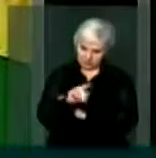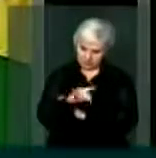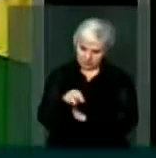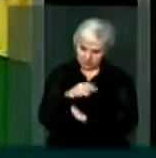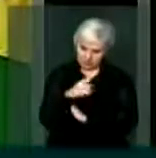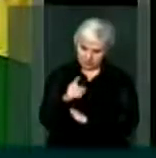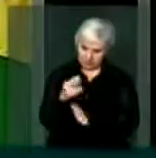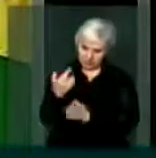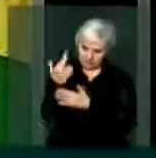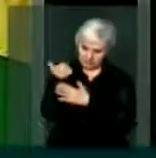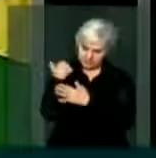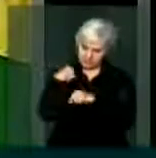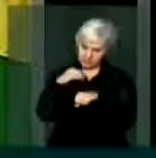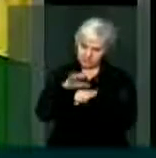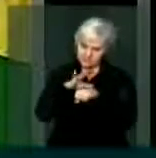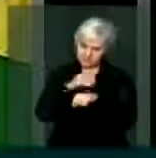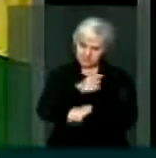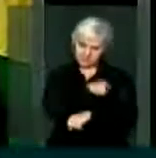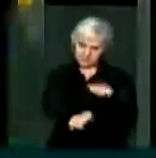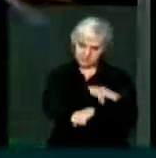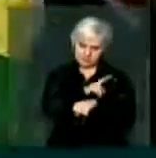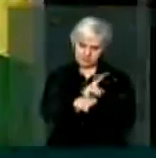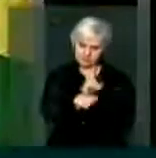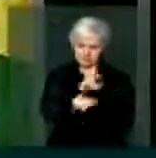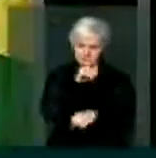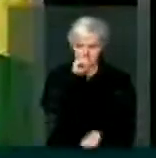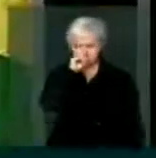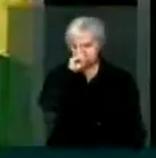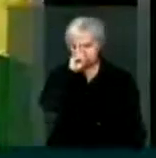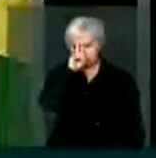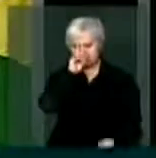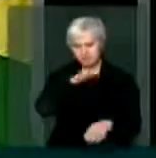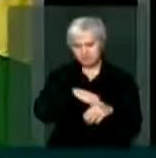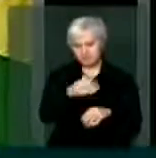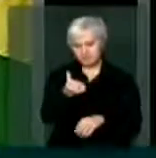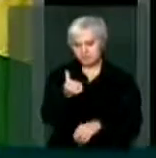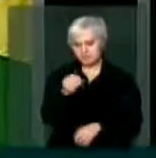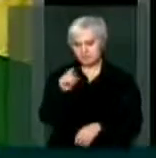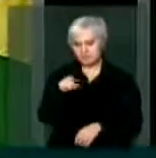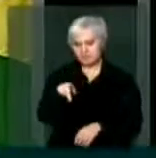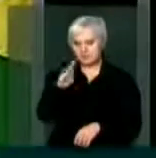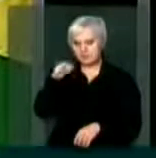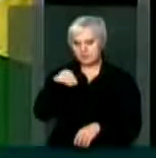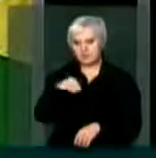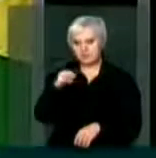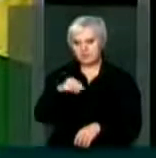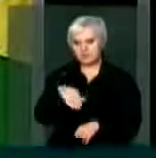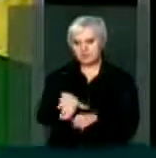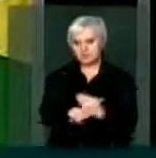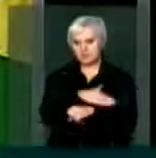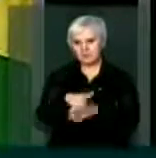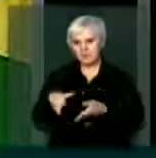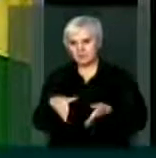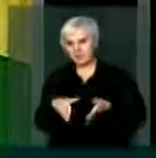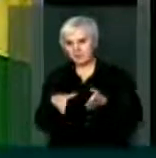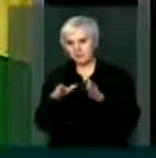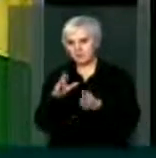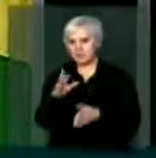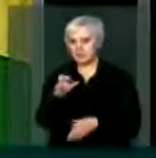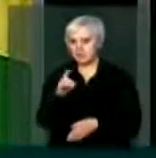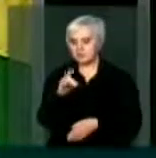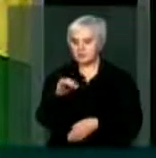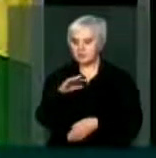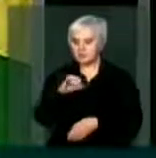Sua missão constitucional é fiscalizar diariamente mais de 60 mil quilômetros de rodovias e